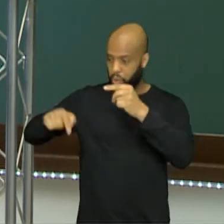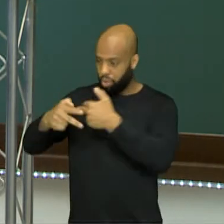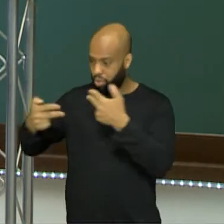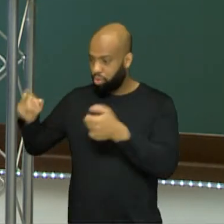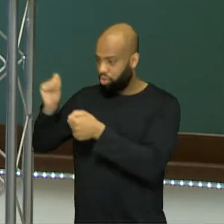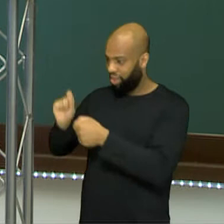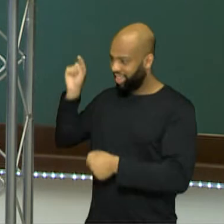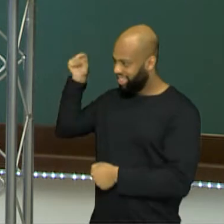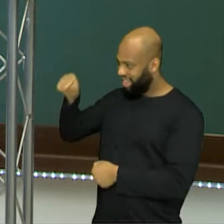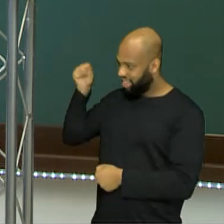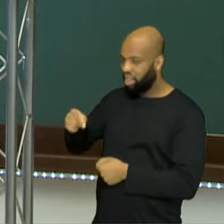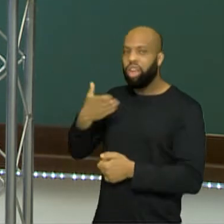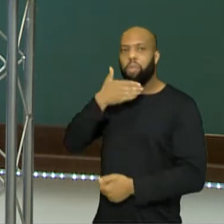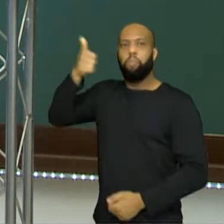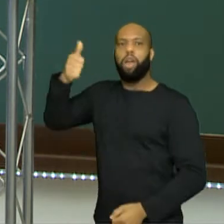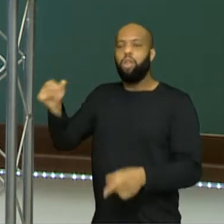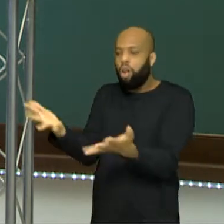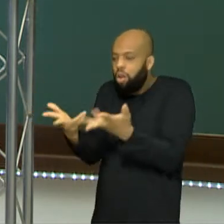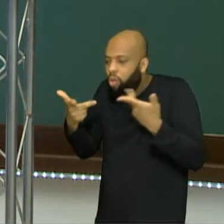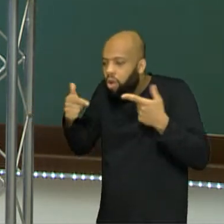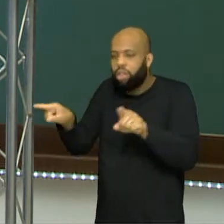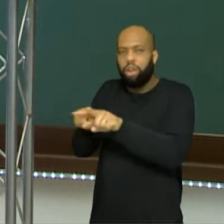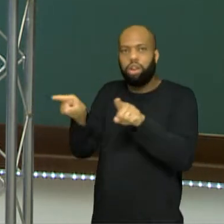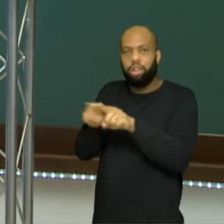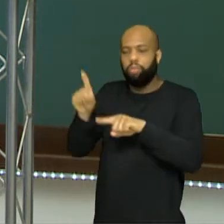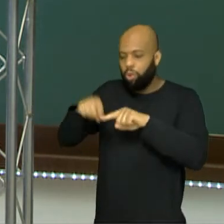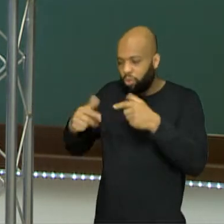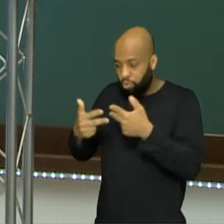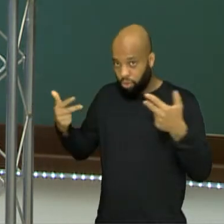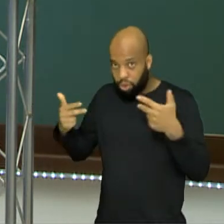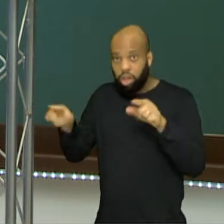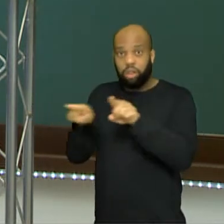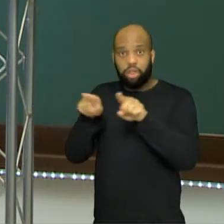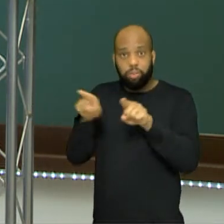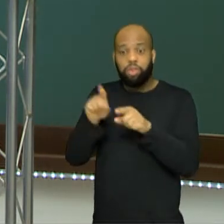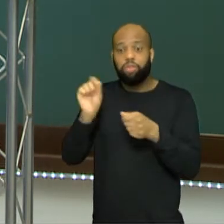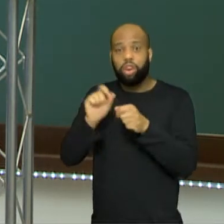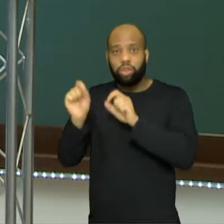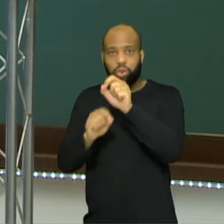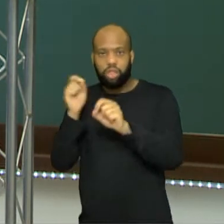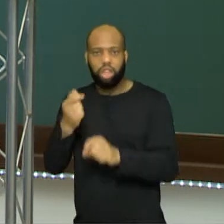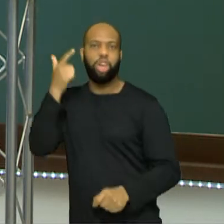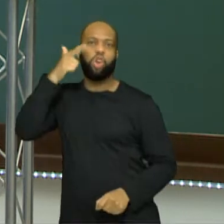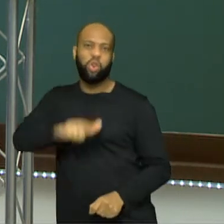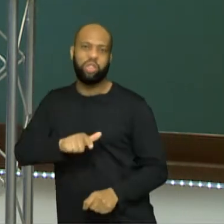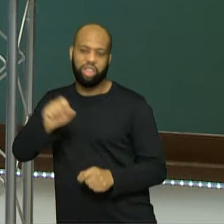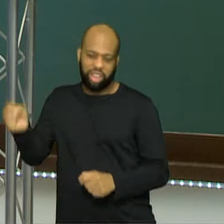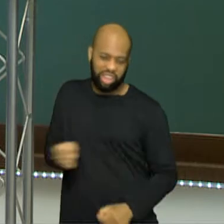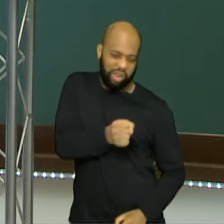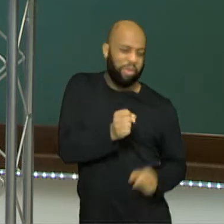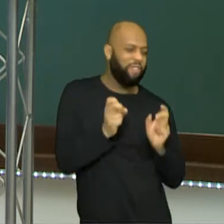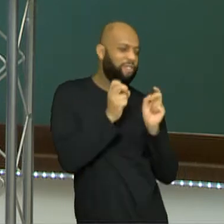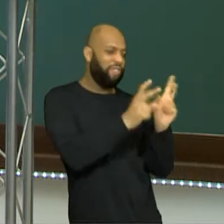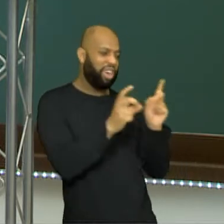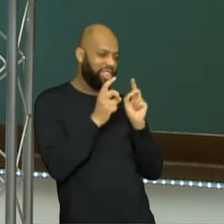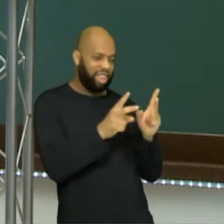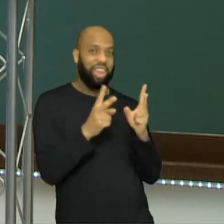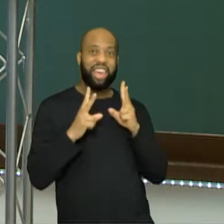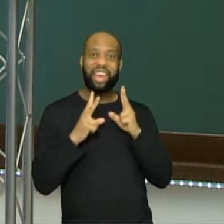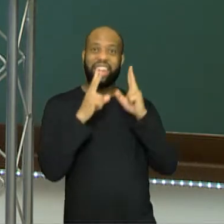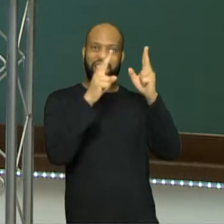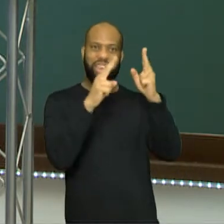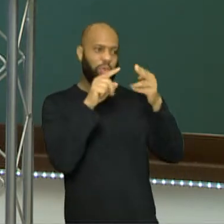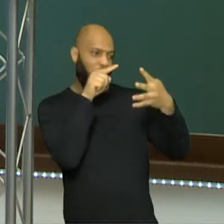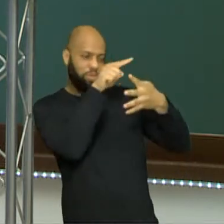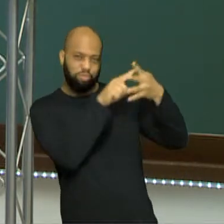locais, melhorando a qualidade desses produtos e, obviamente, colocando-os no mercado internacional no mesmo nível de